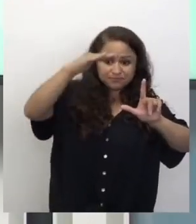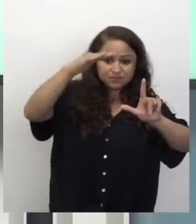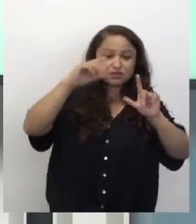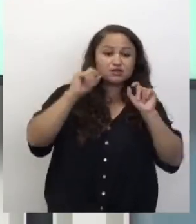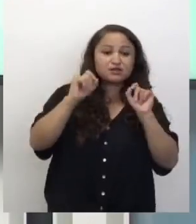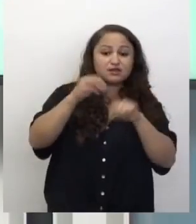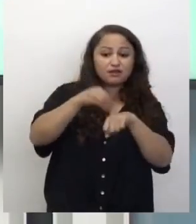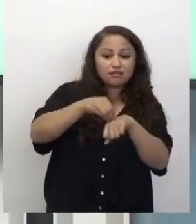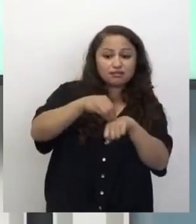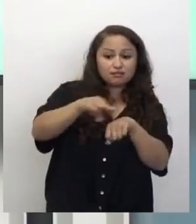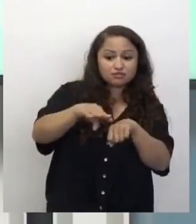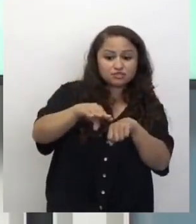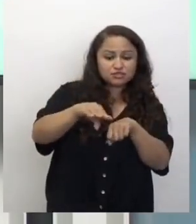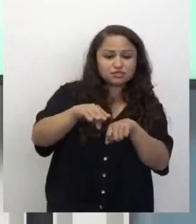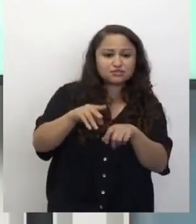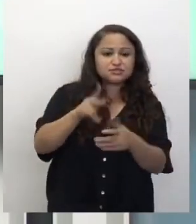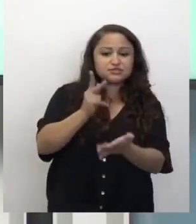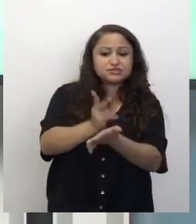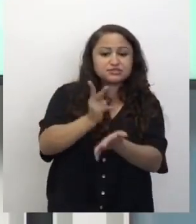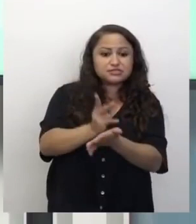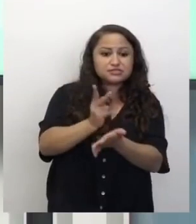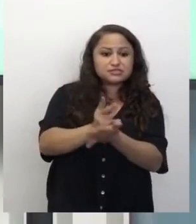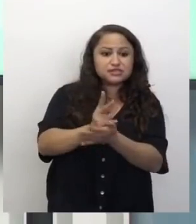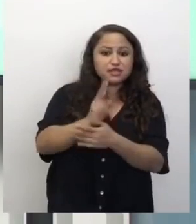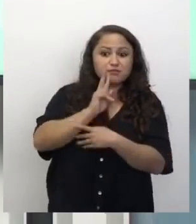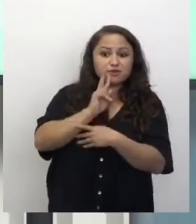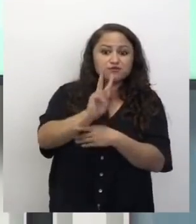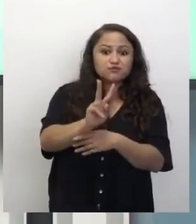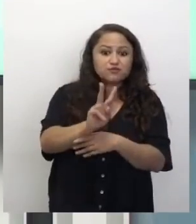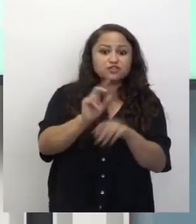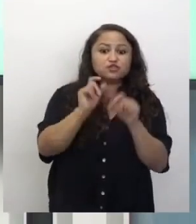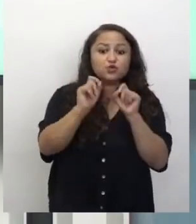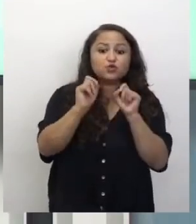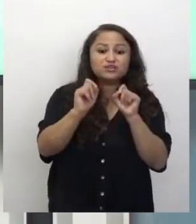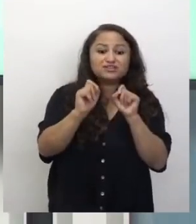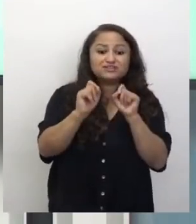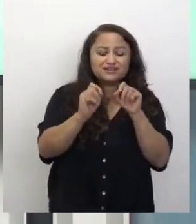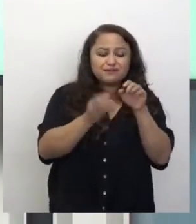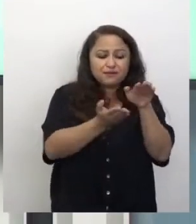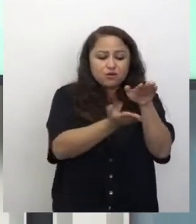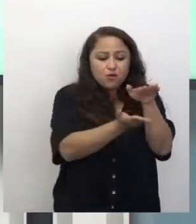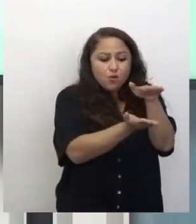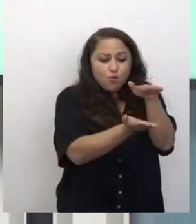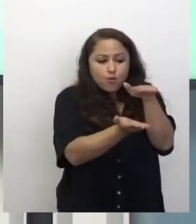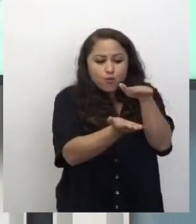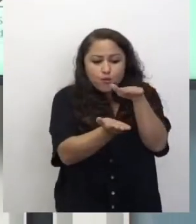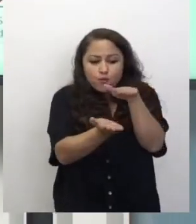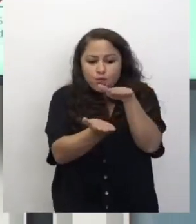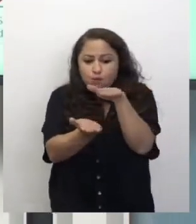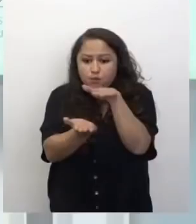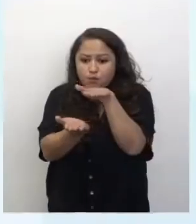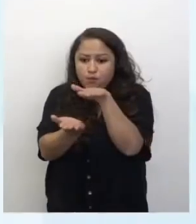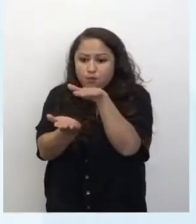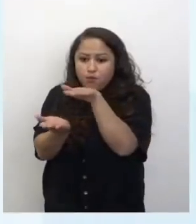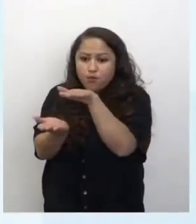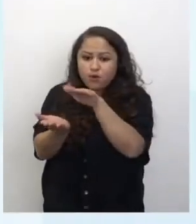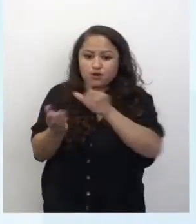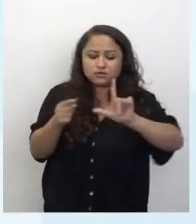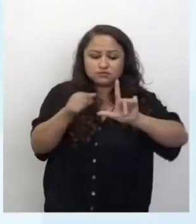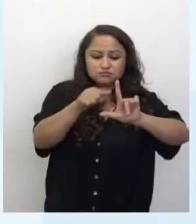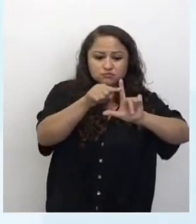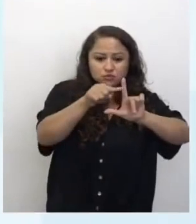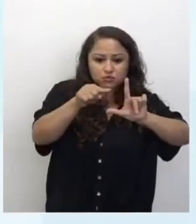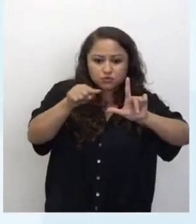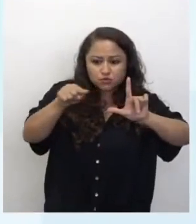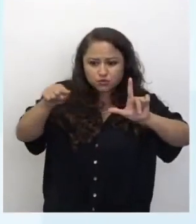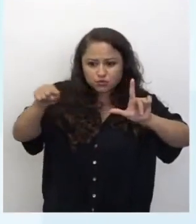dou? Verifique aonde que está o eixo de simetria da sua curva. Olha aqui nessa resolução que está mais